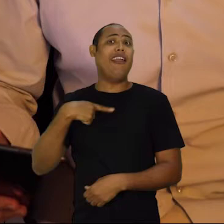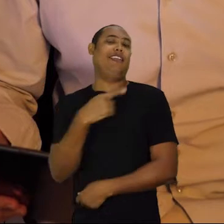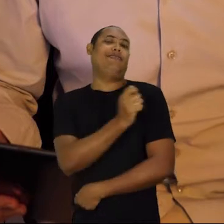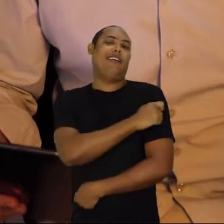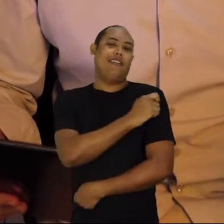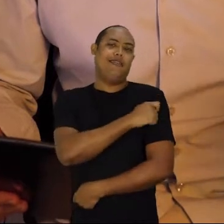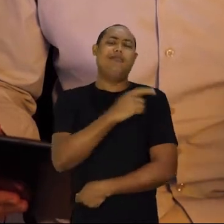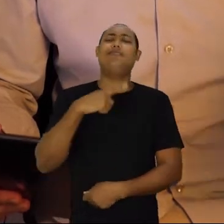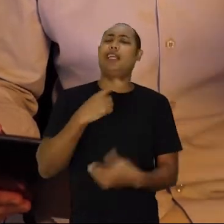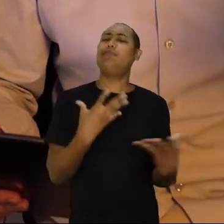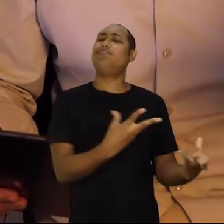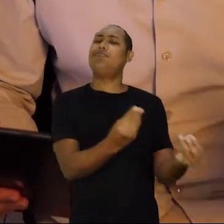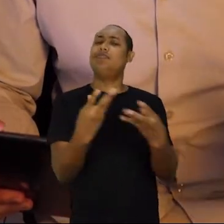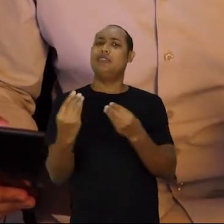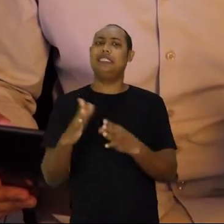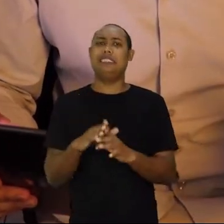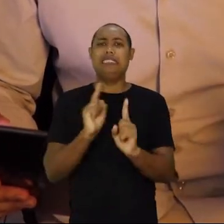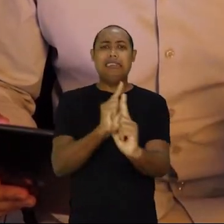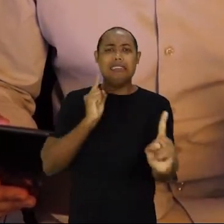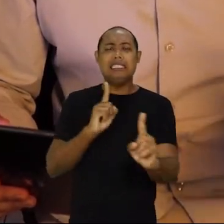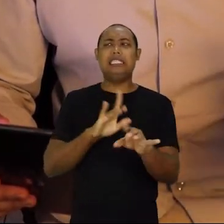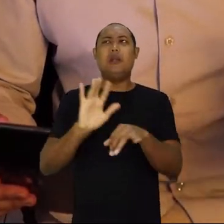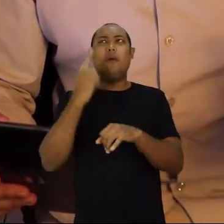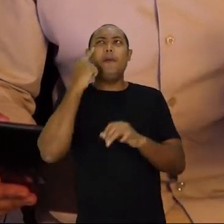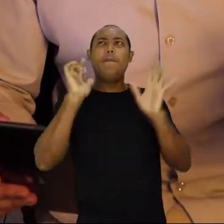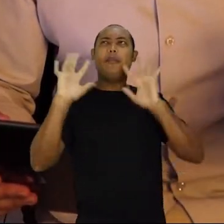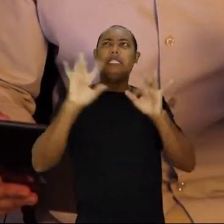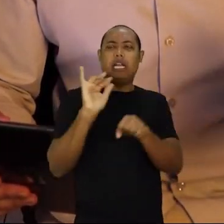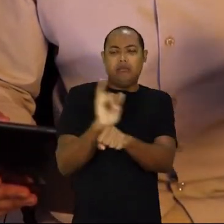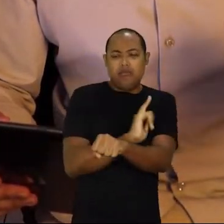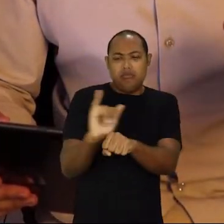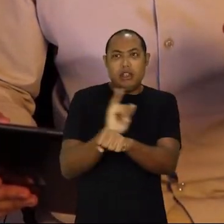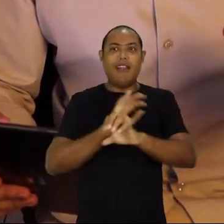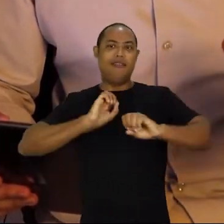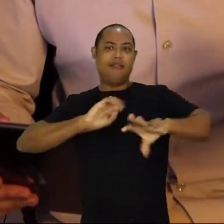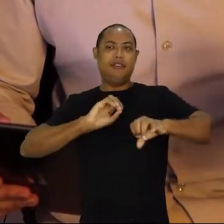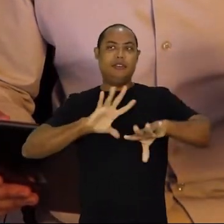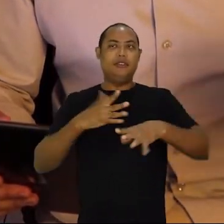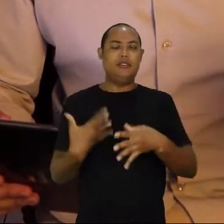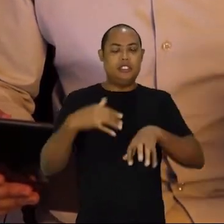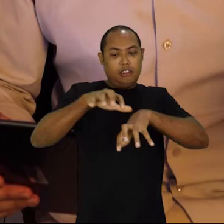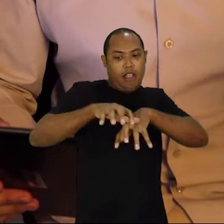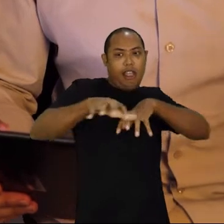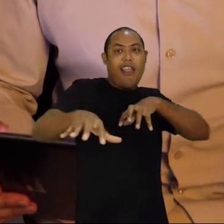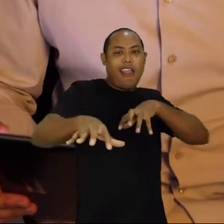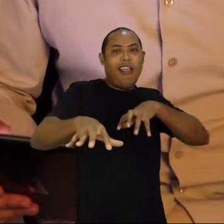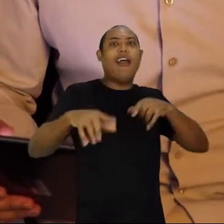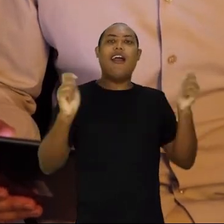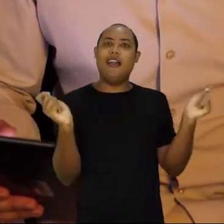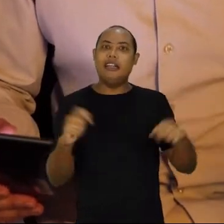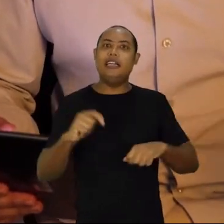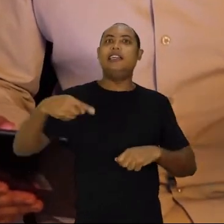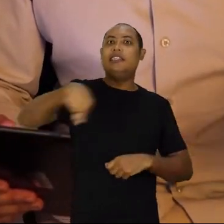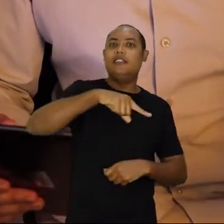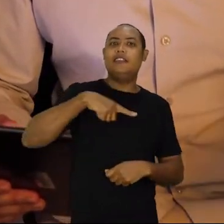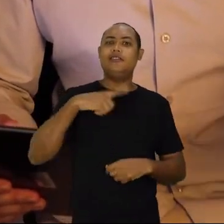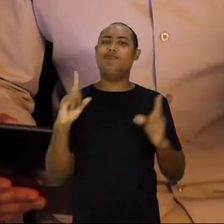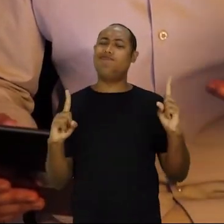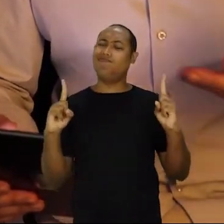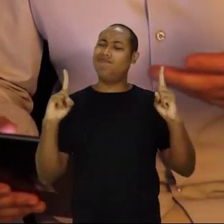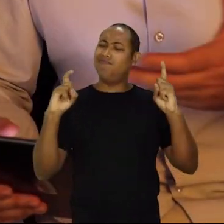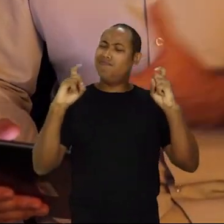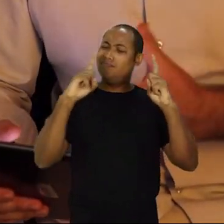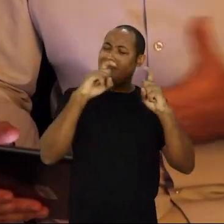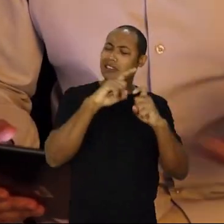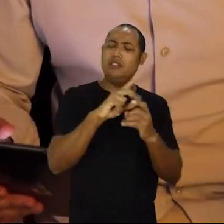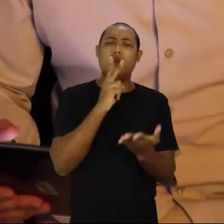comunidade acadêmica ela é constituída de estudantes. Nós tivemos que buscar a alternativa do ensino remoto,